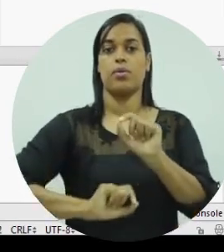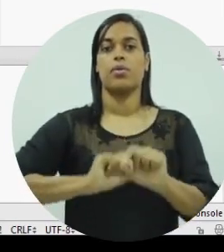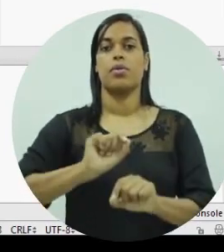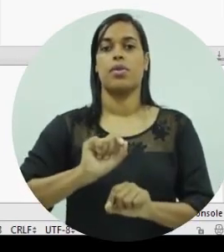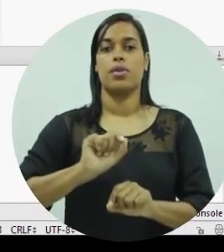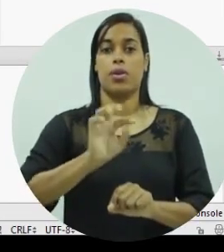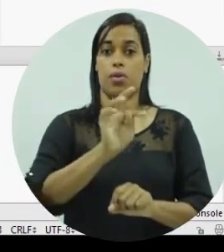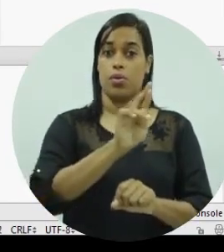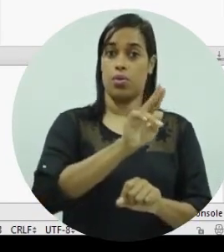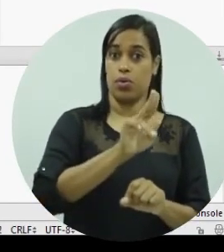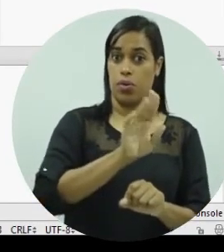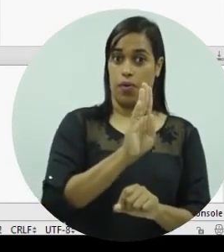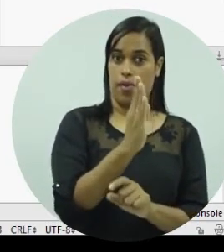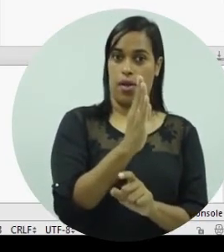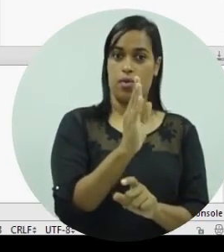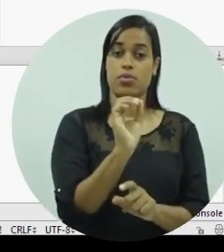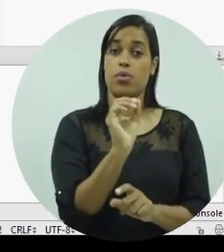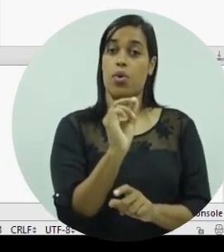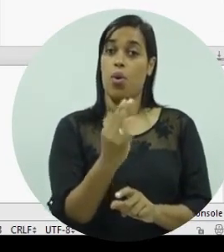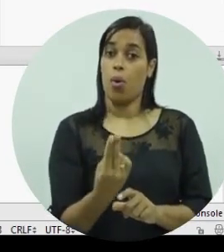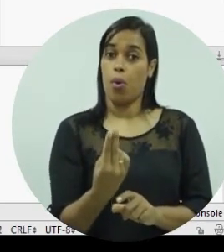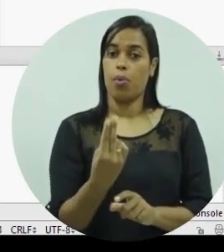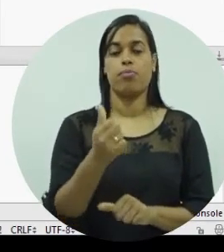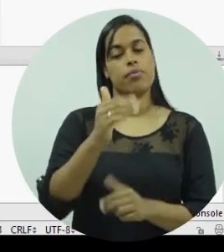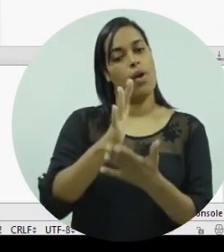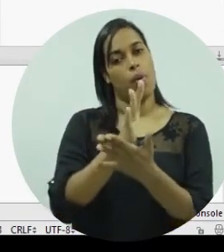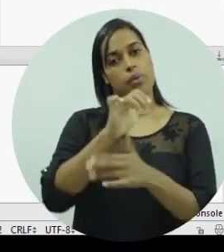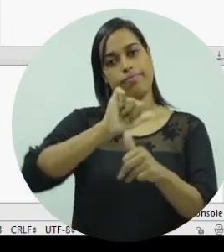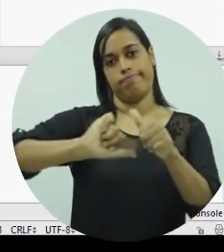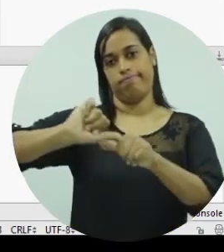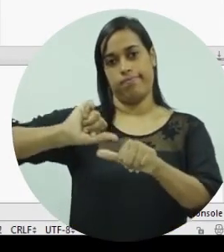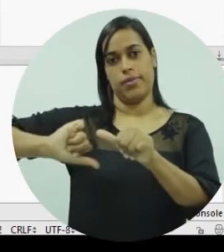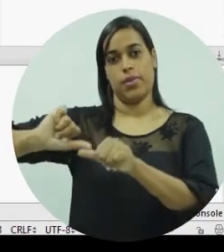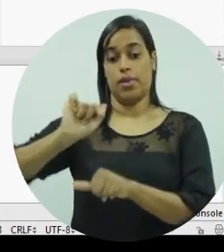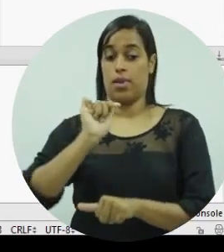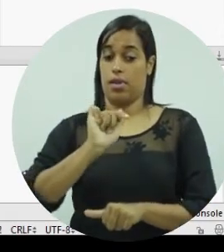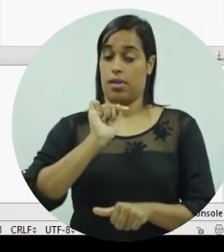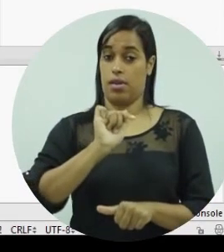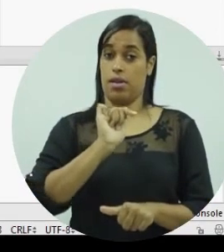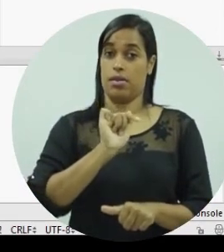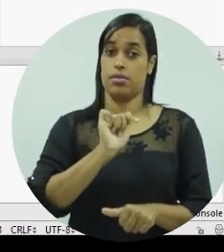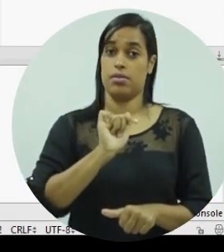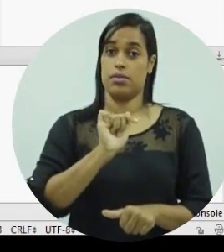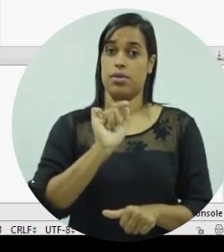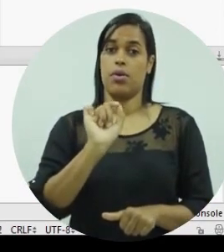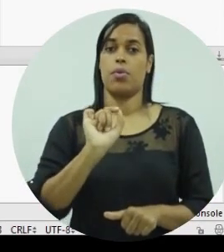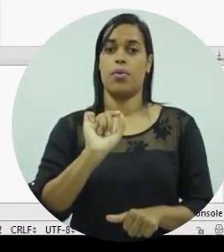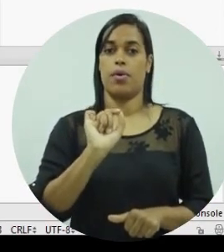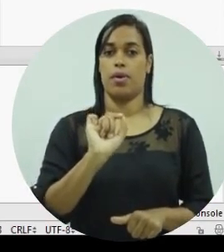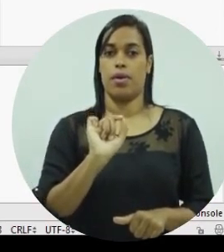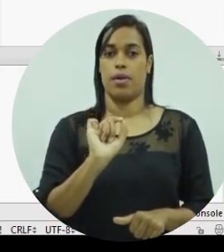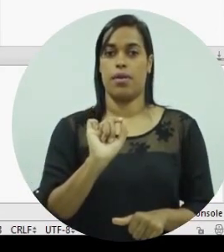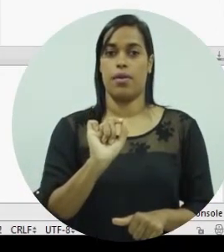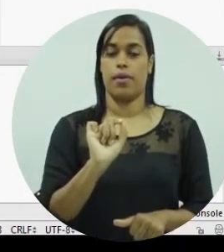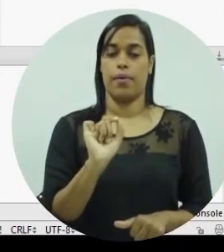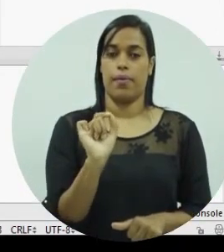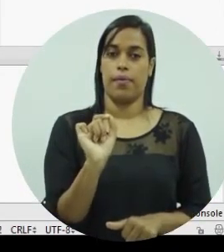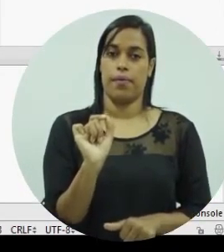ou true ou false, ou as variáveis. Nesse caso aqui, A